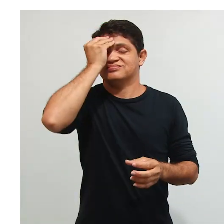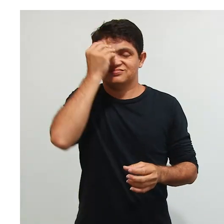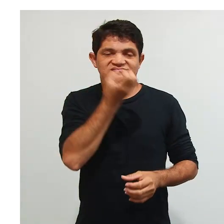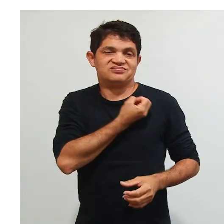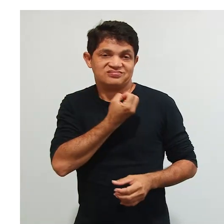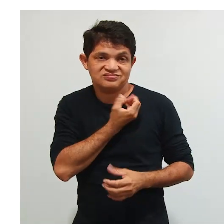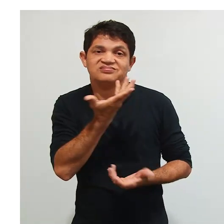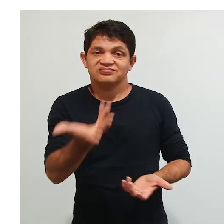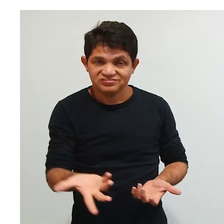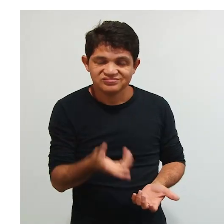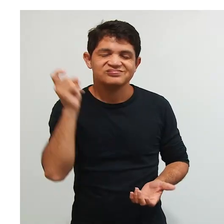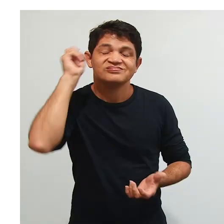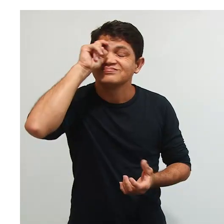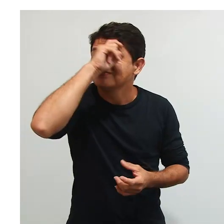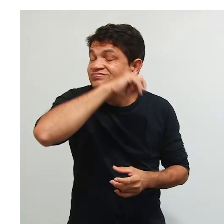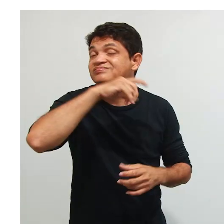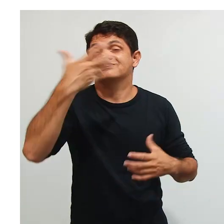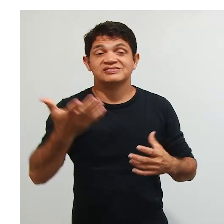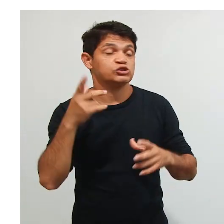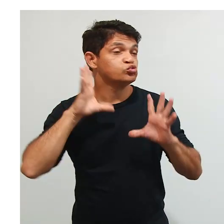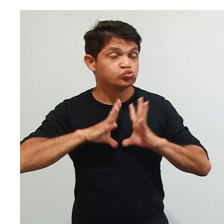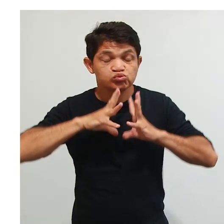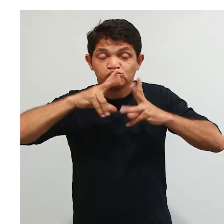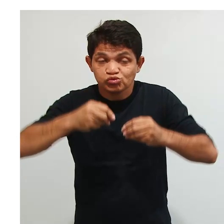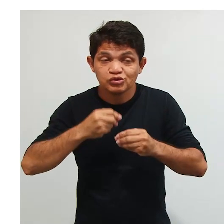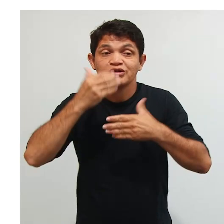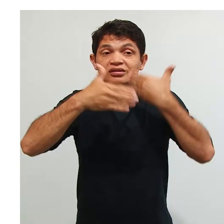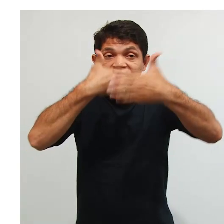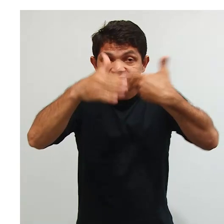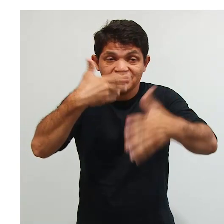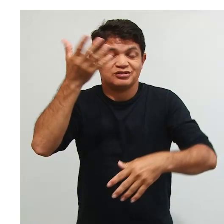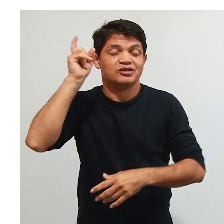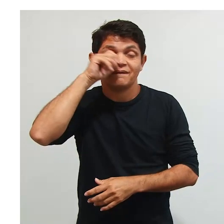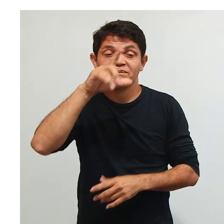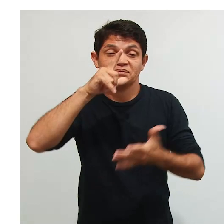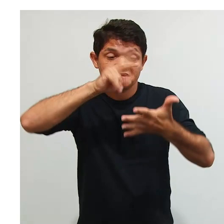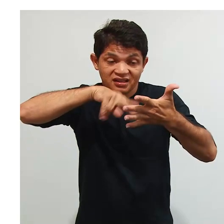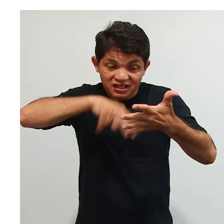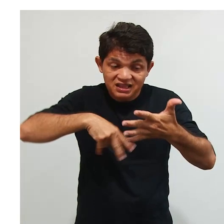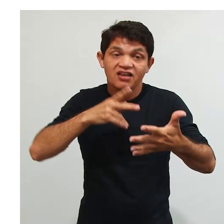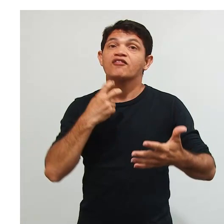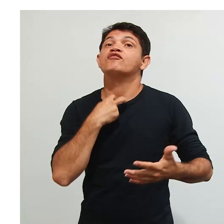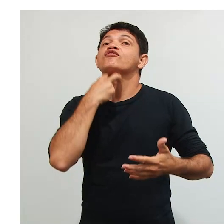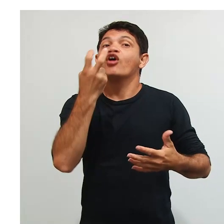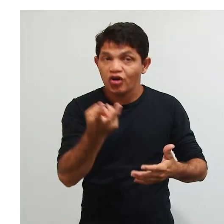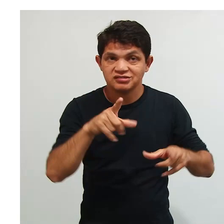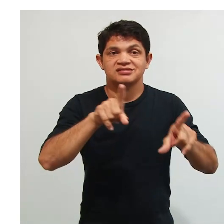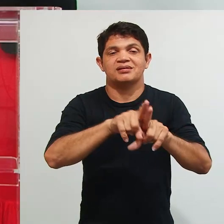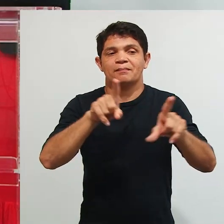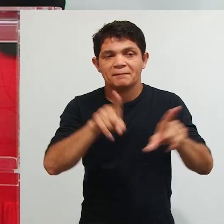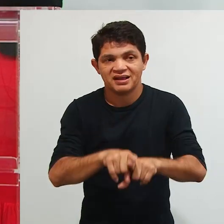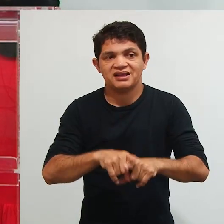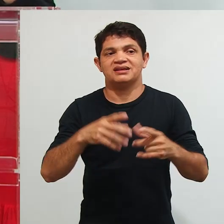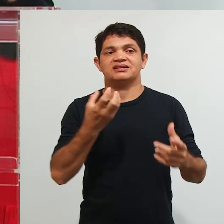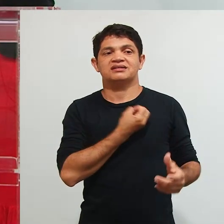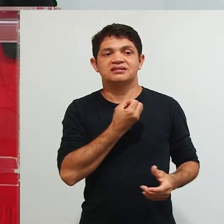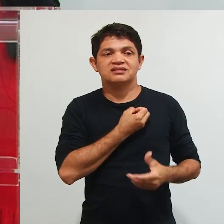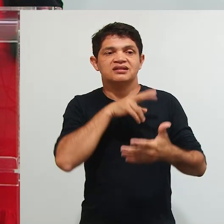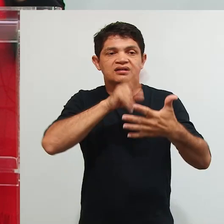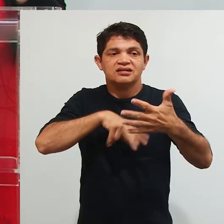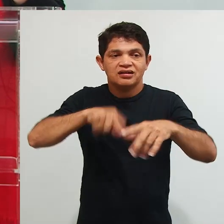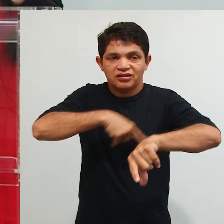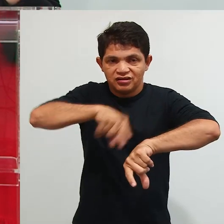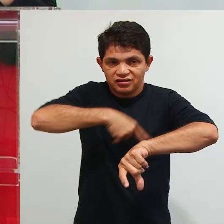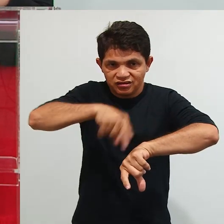a função do número zero, dificuldade para contar de trás para frente e dificuldade de ler as horas. Não, eu